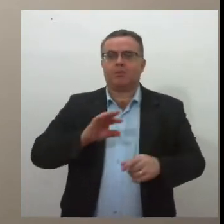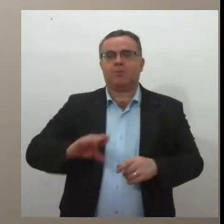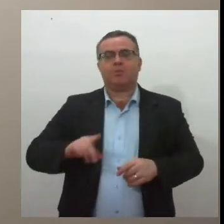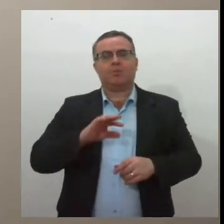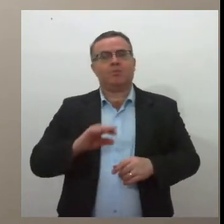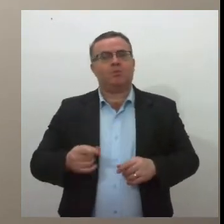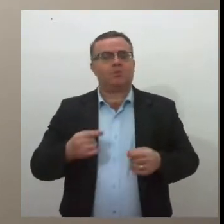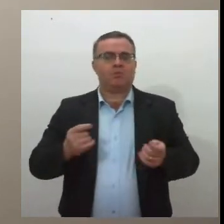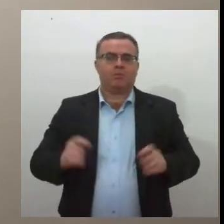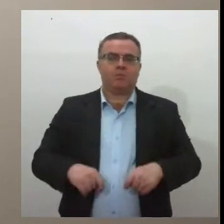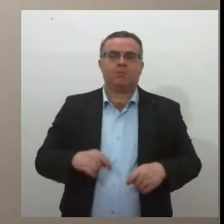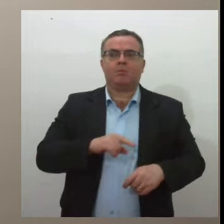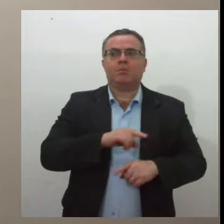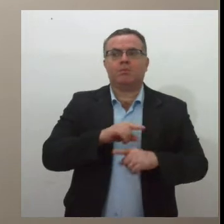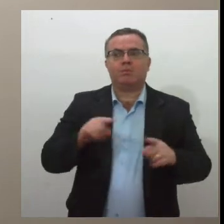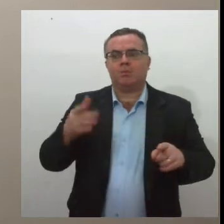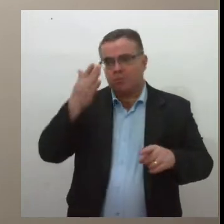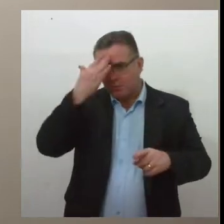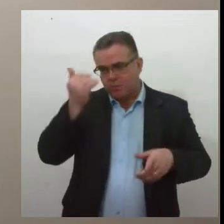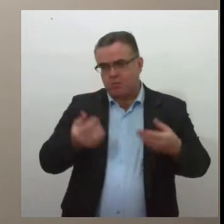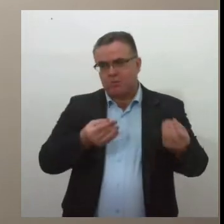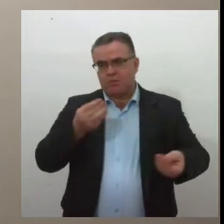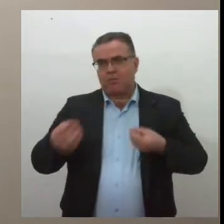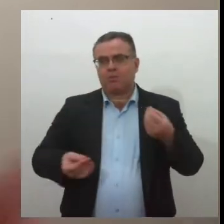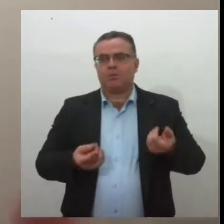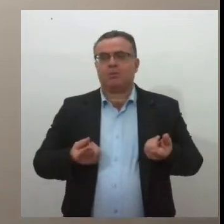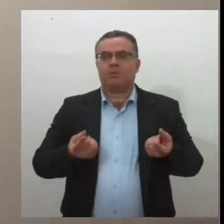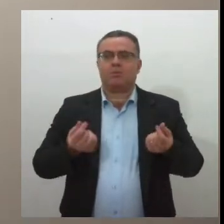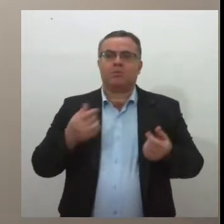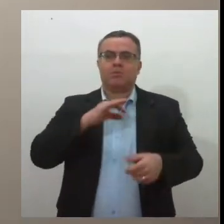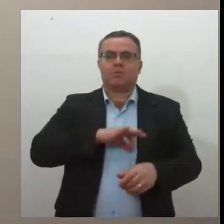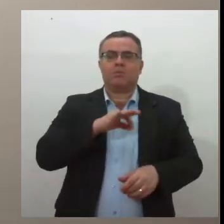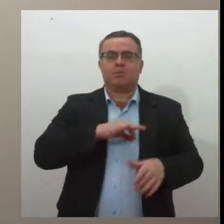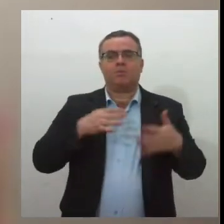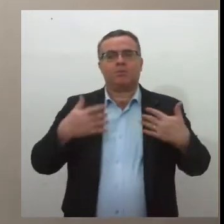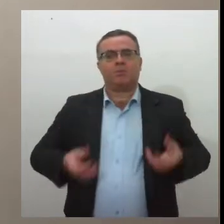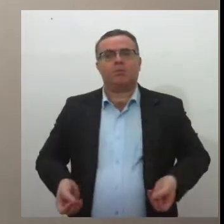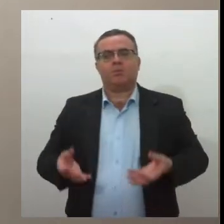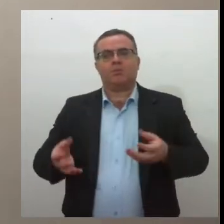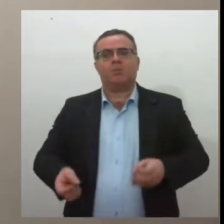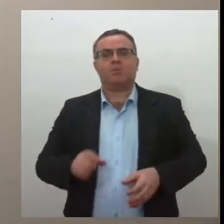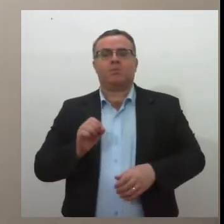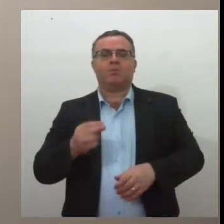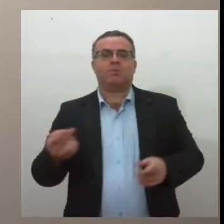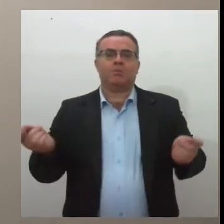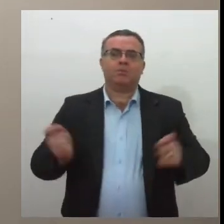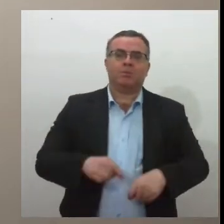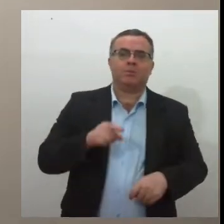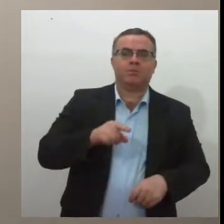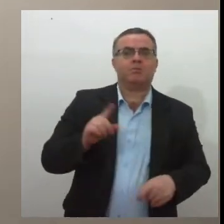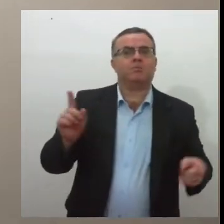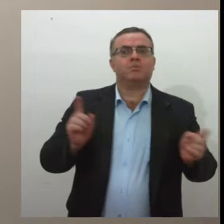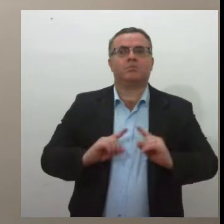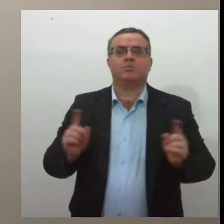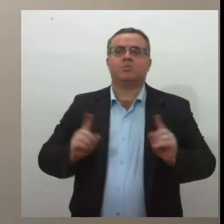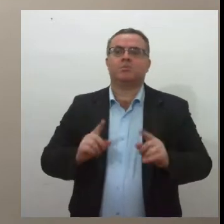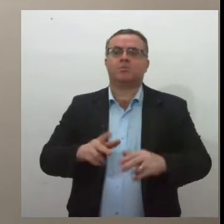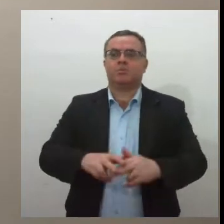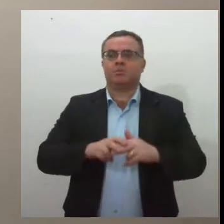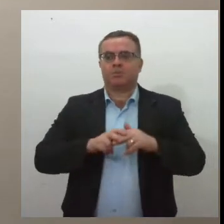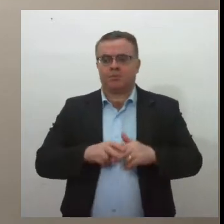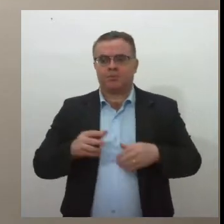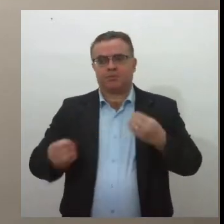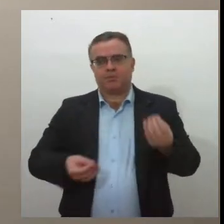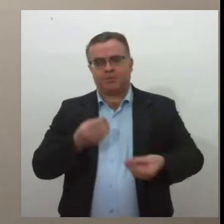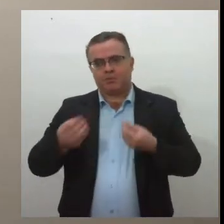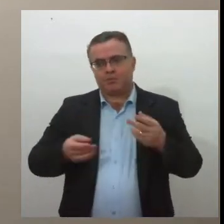consciente, você saber o tamanho da sua renda, no que pode ser gasto e se aquilo é útil ou não para você. E aí sim também fazer as